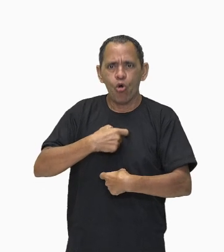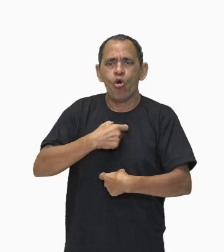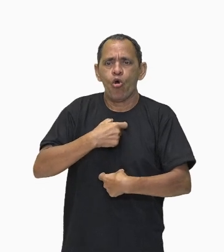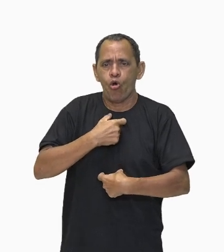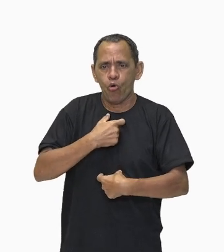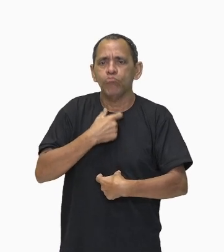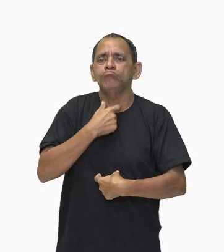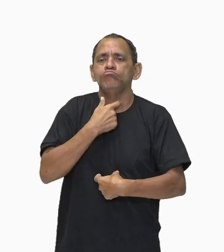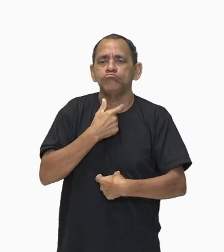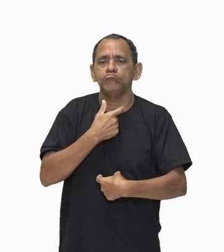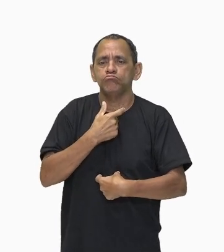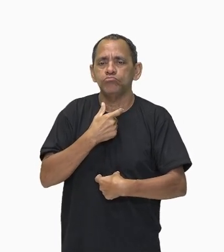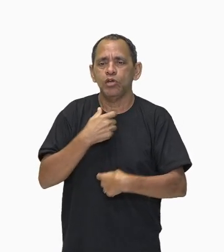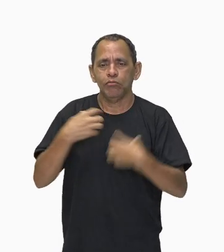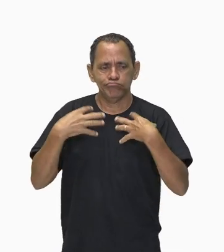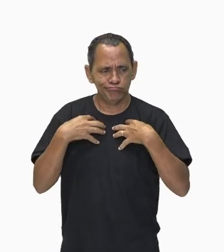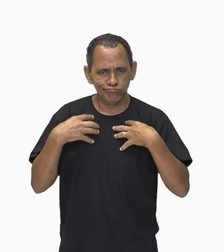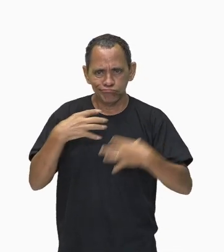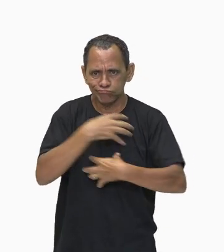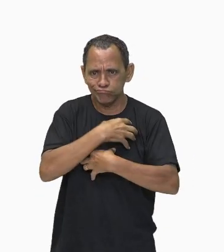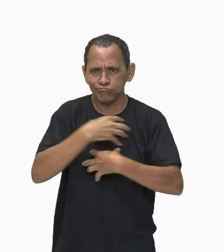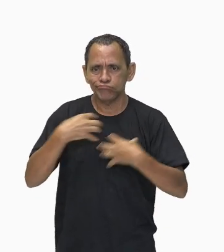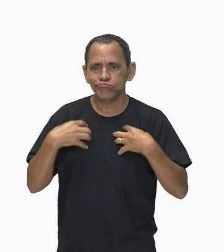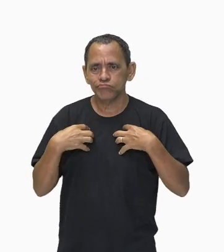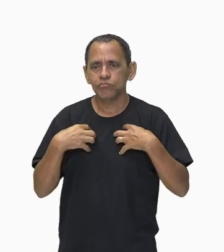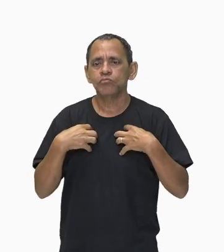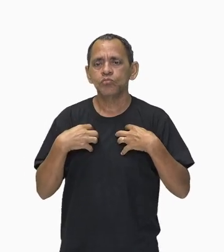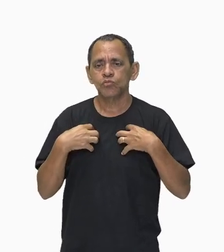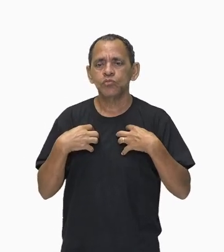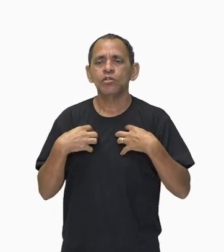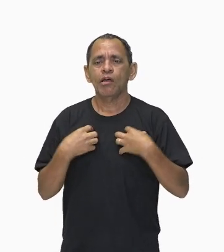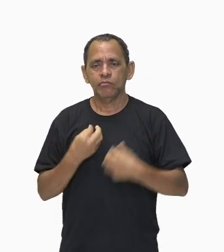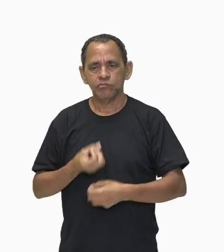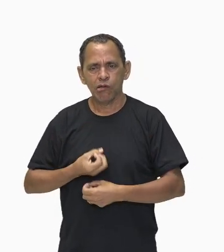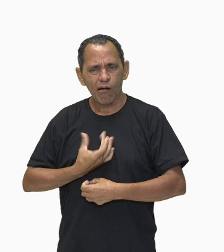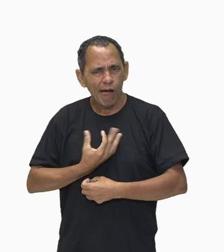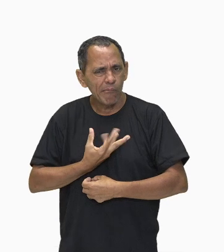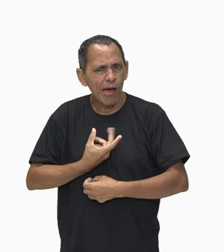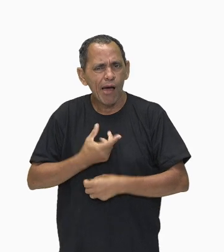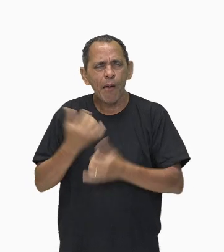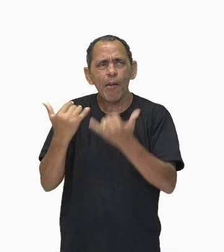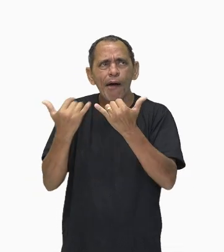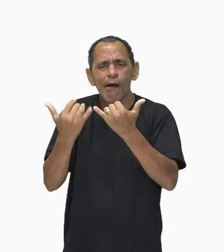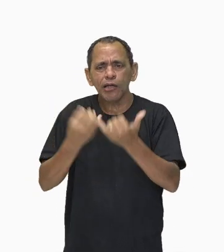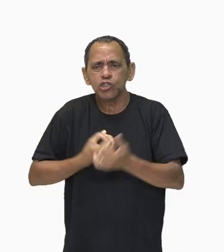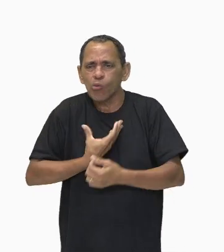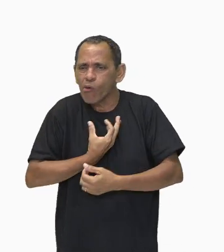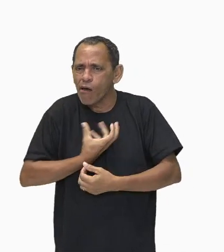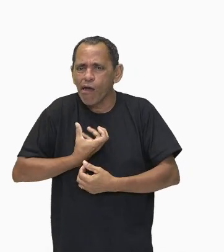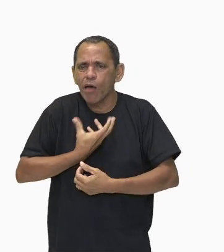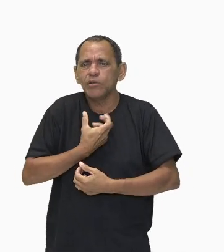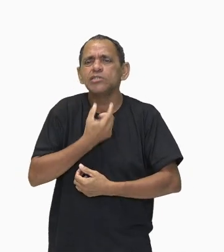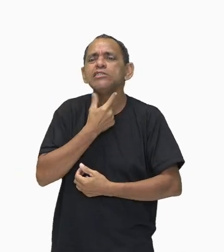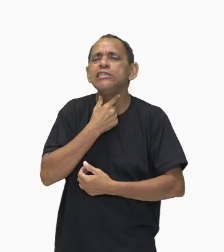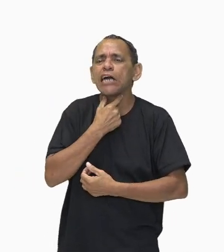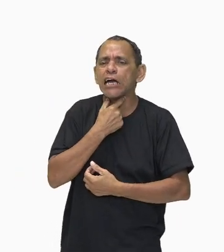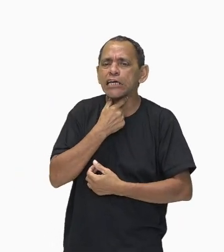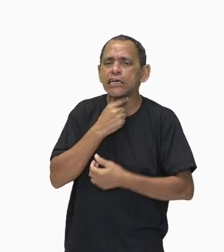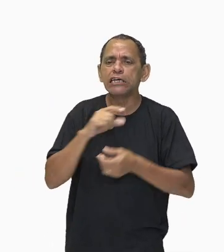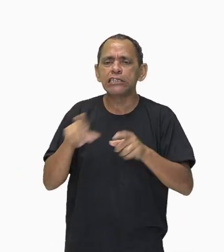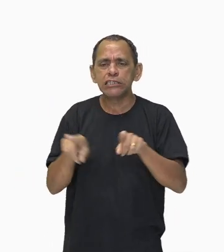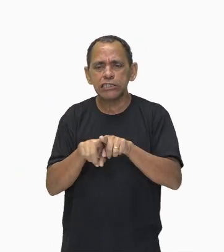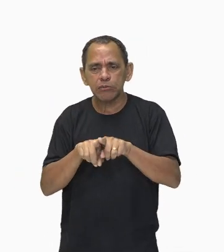hérnia hiatal incluem azia, ou queimação, regurgitação, sensação de queimação na